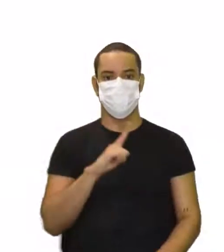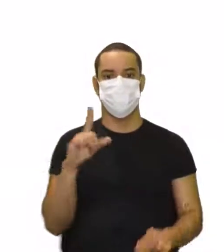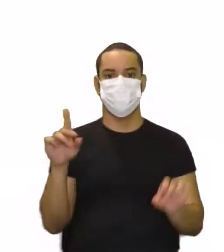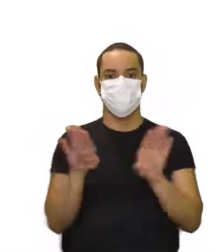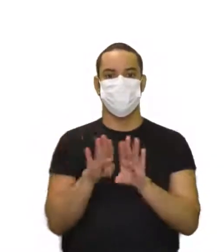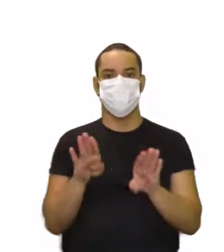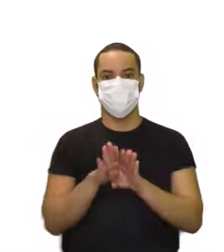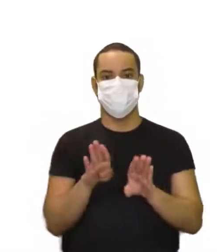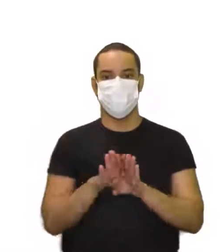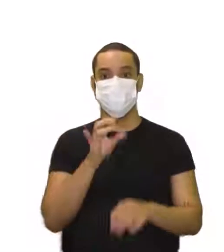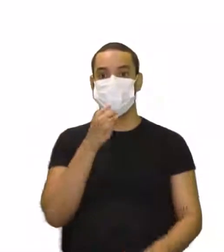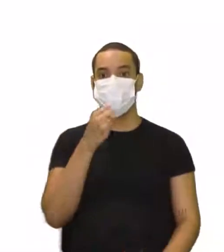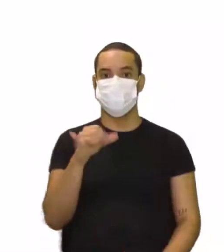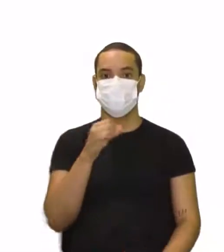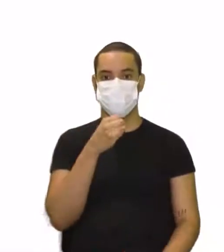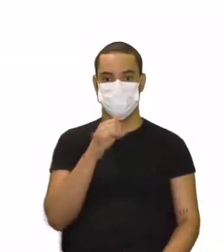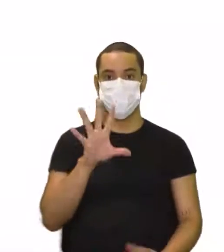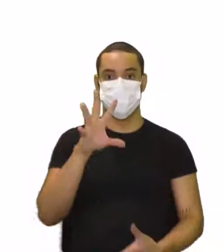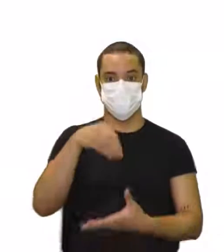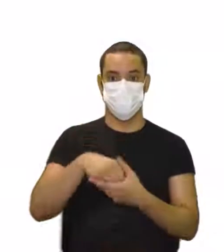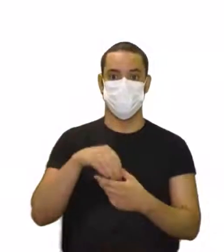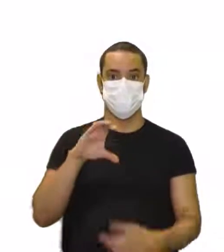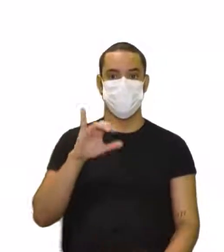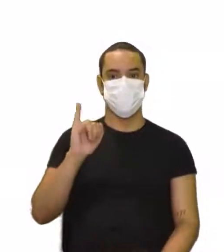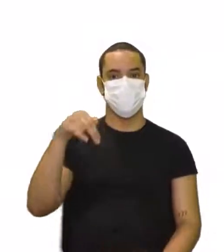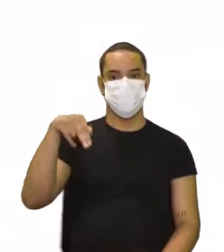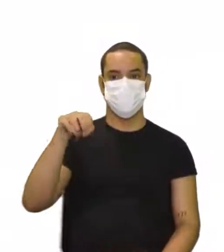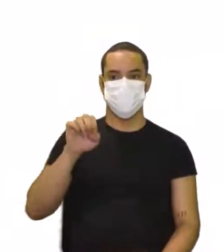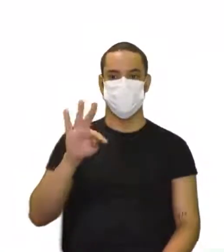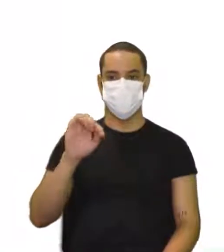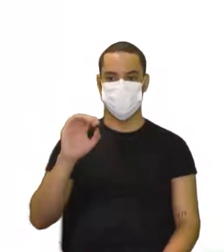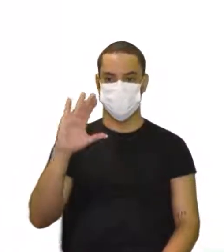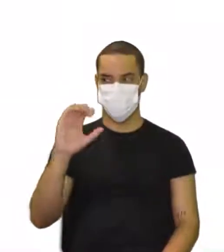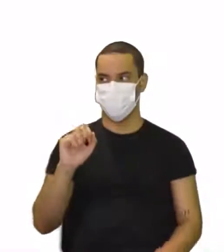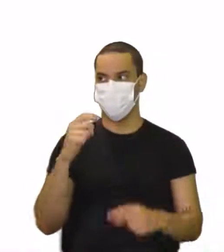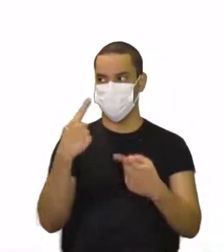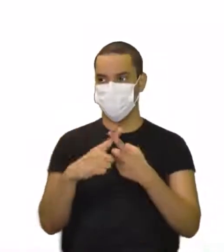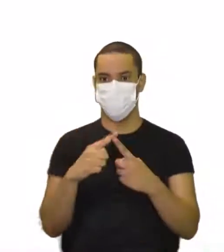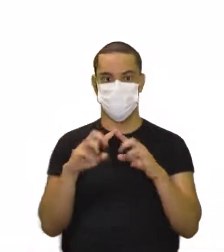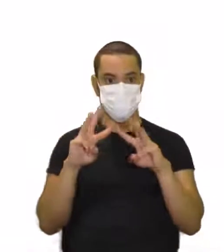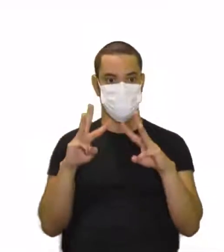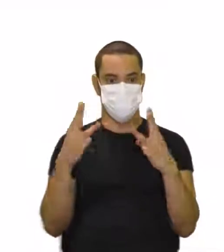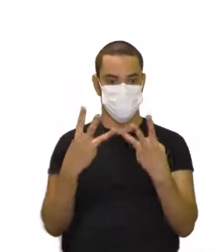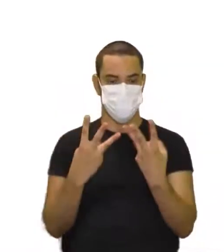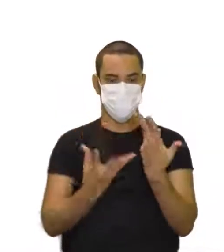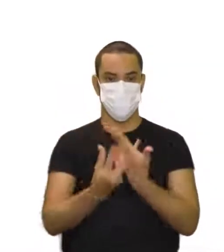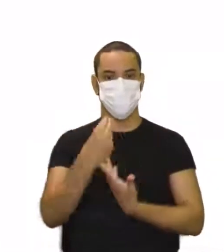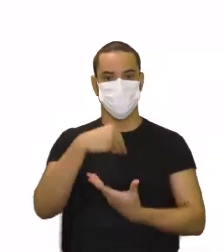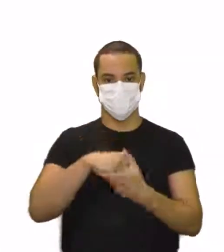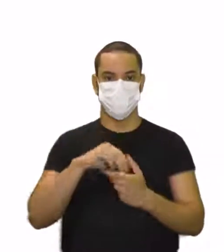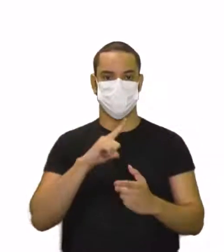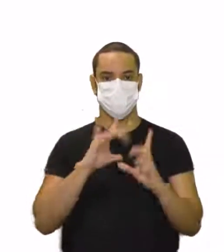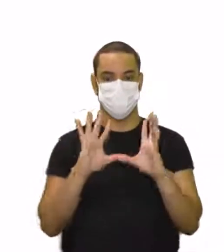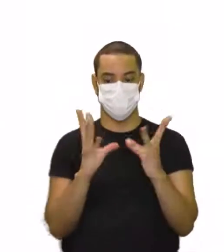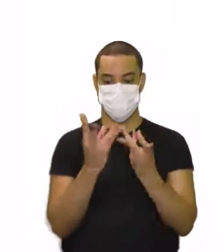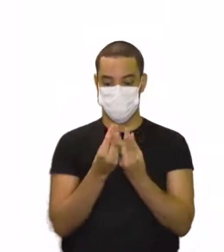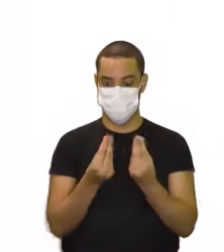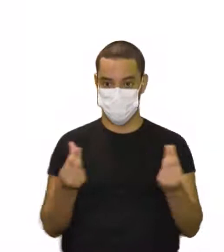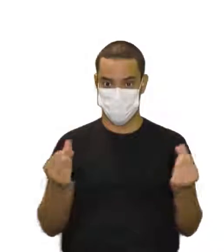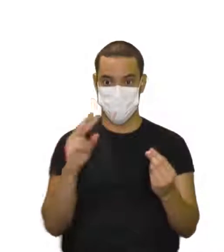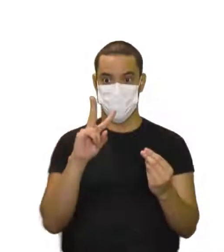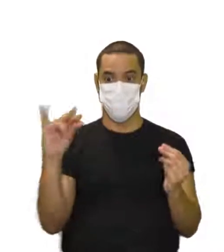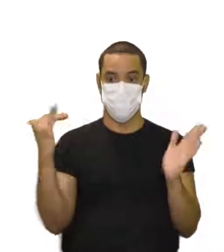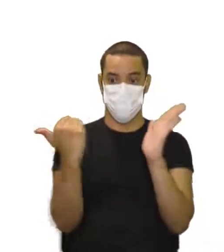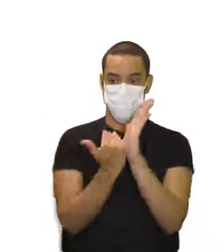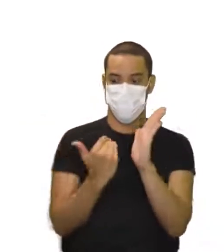também uma energia cinética, movimento, né? E sua massa relativística sofre dilatação, aumentando